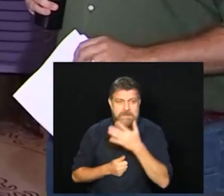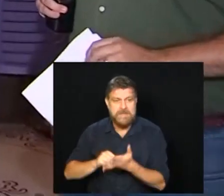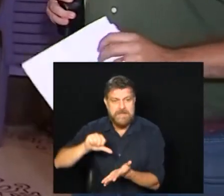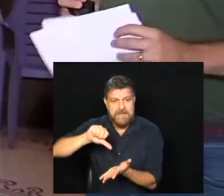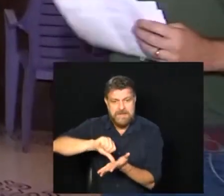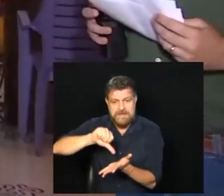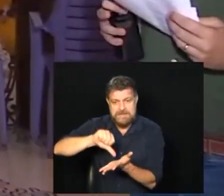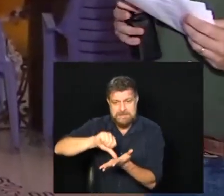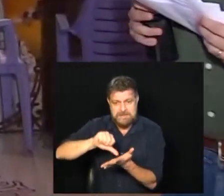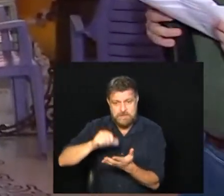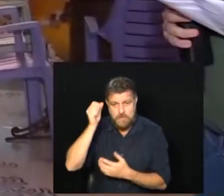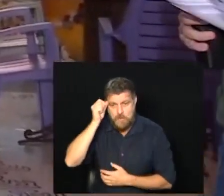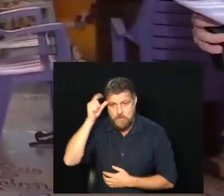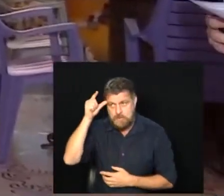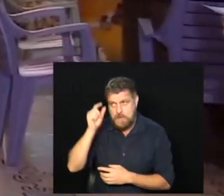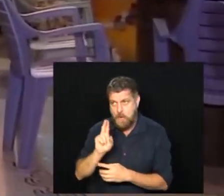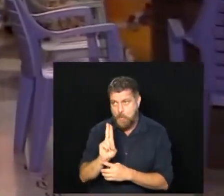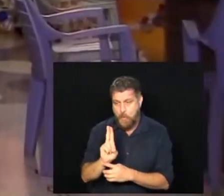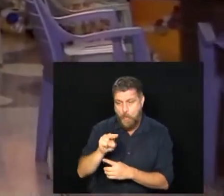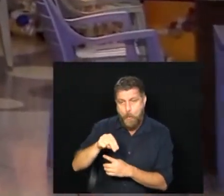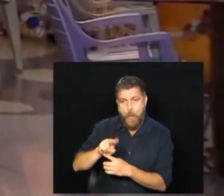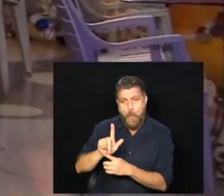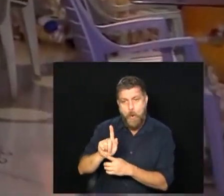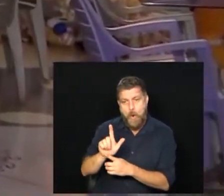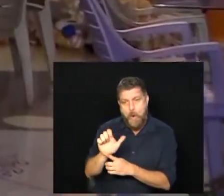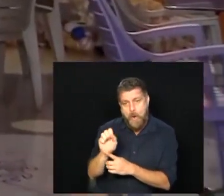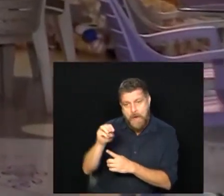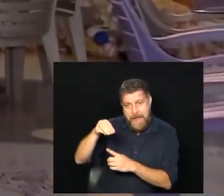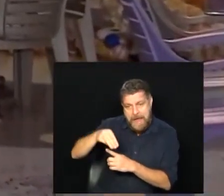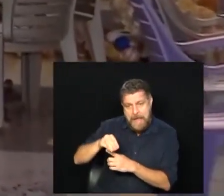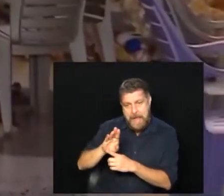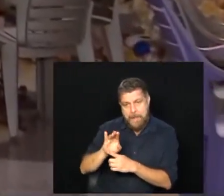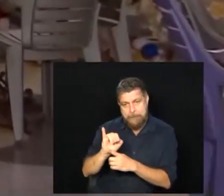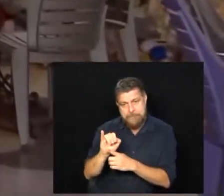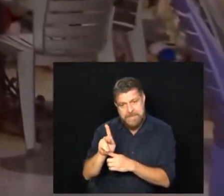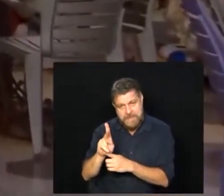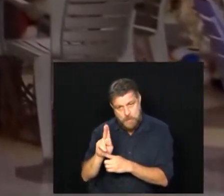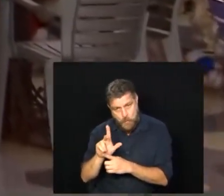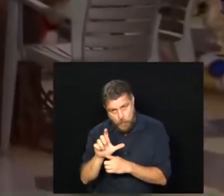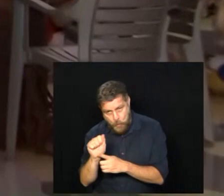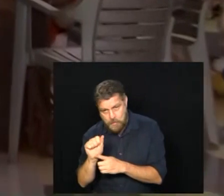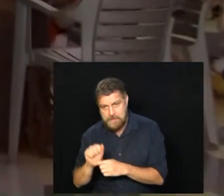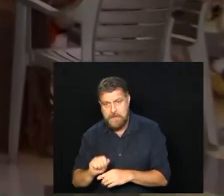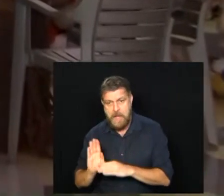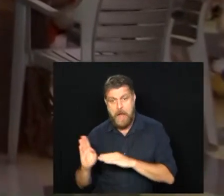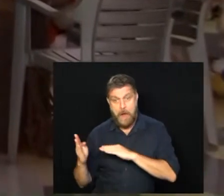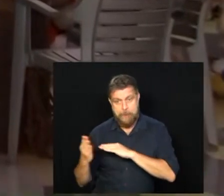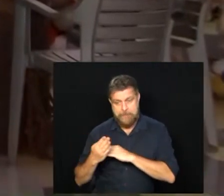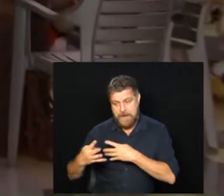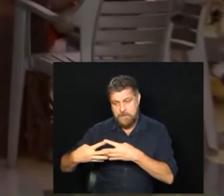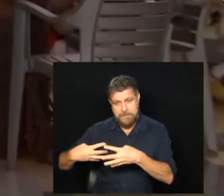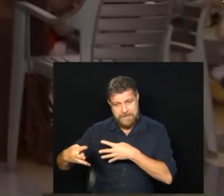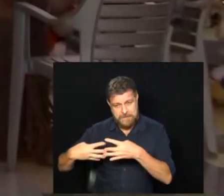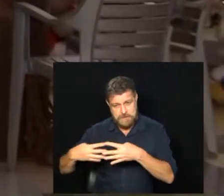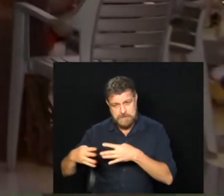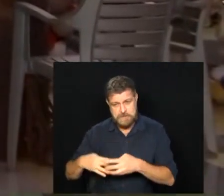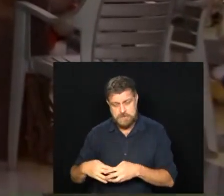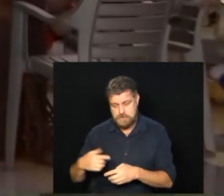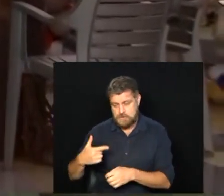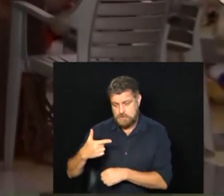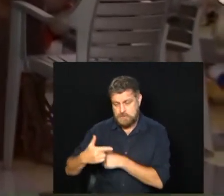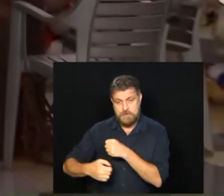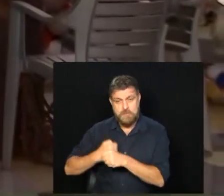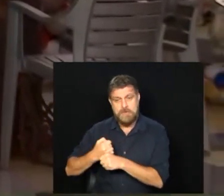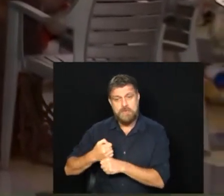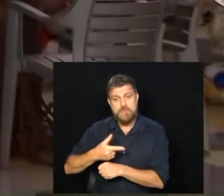Cultural Gambicula. A gente está aqui na Vila Santa Isabel, que é o bairro, né? Desde 2009. A gente alugou